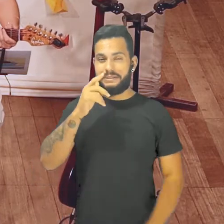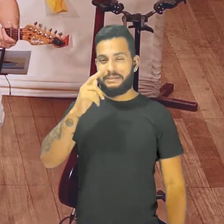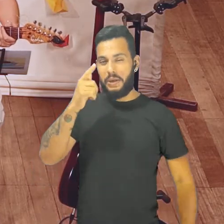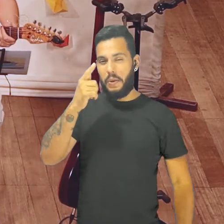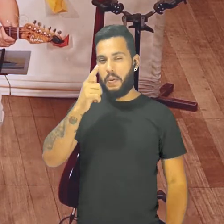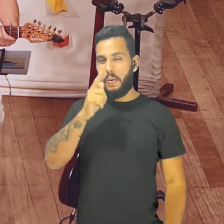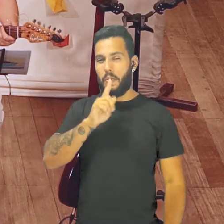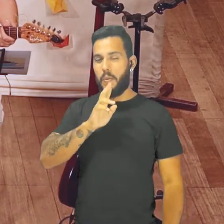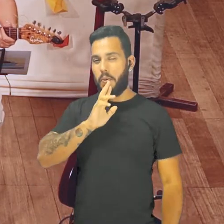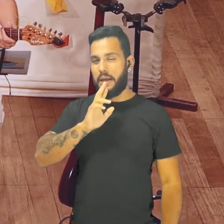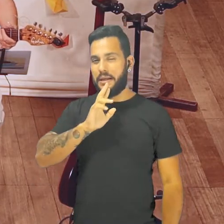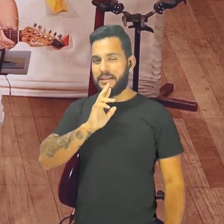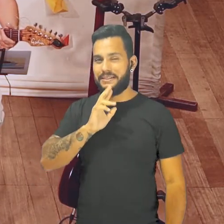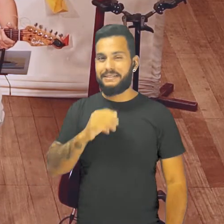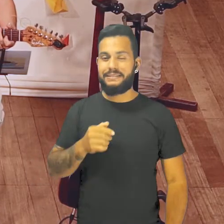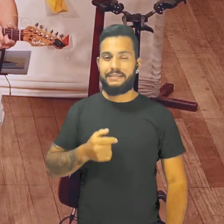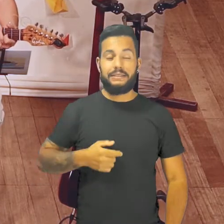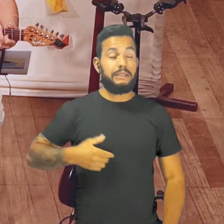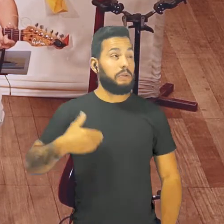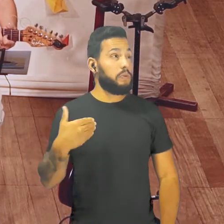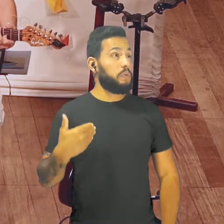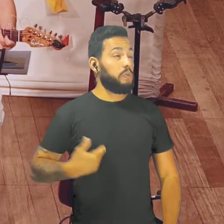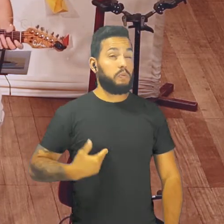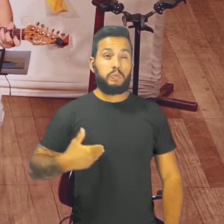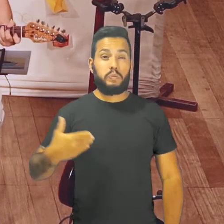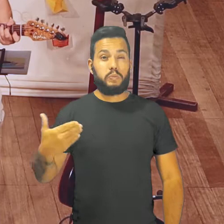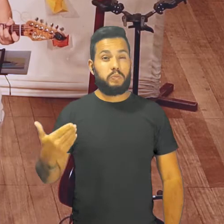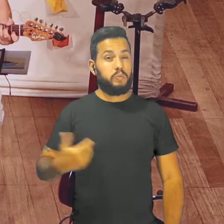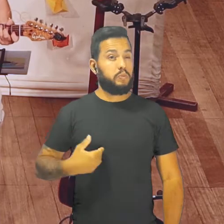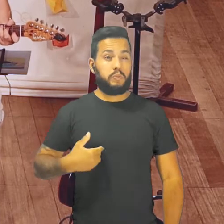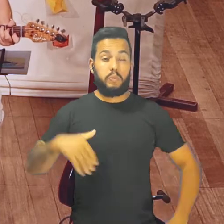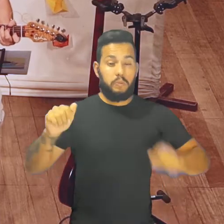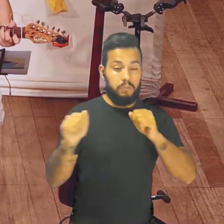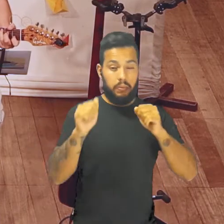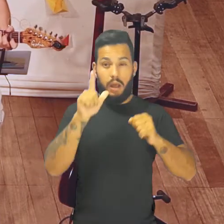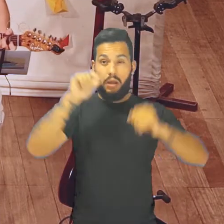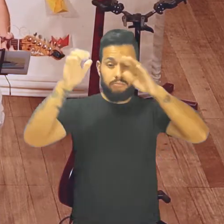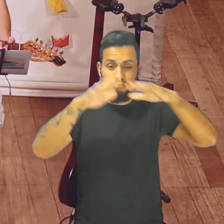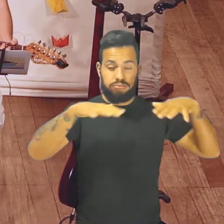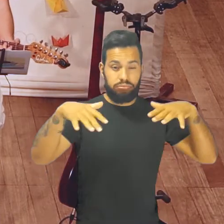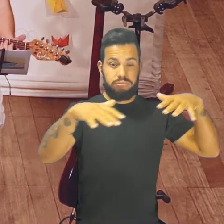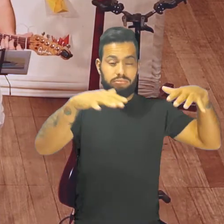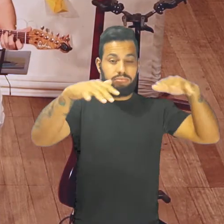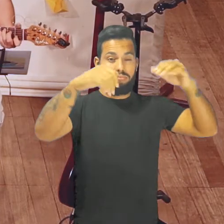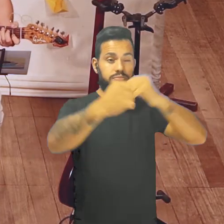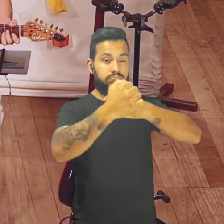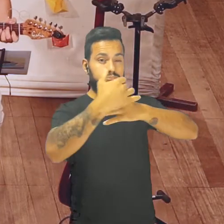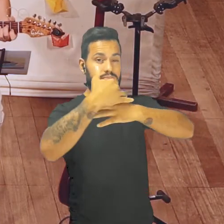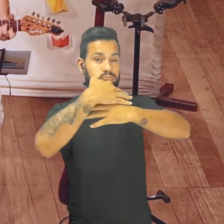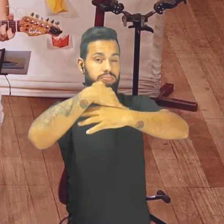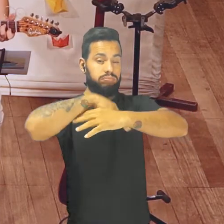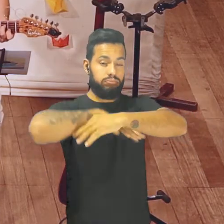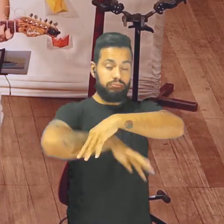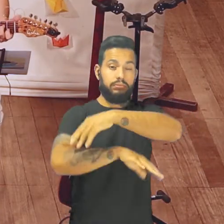Com fome na enchente, na boca de lobo eu vim parar.